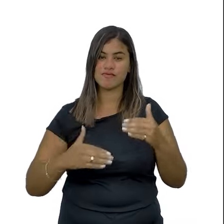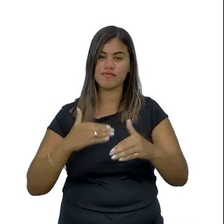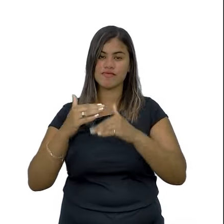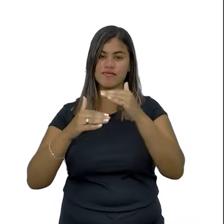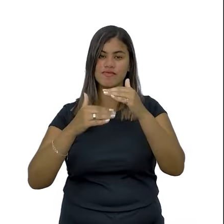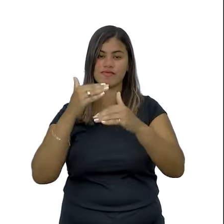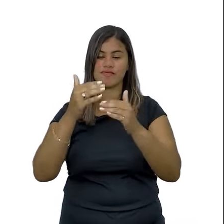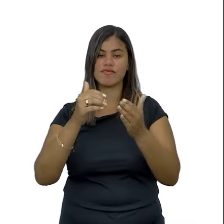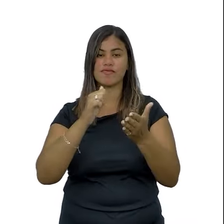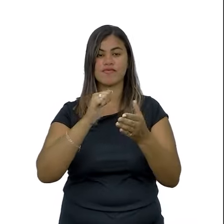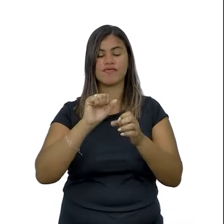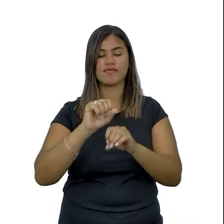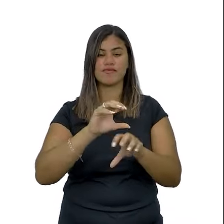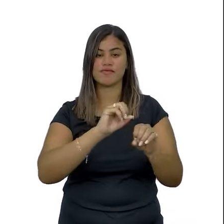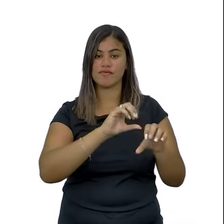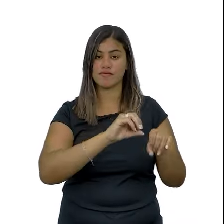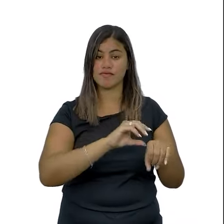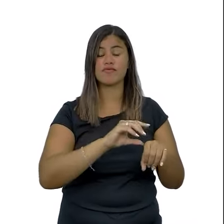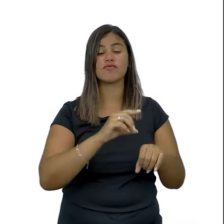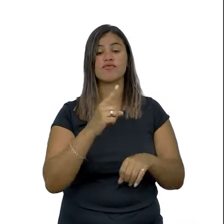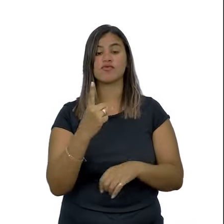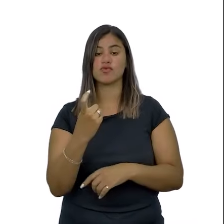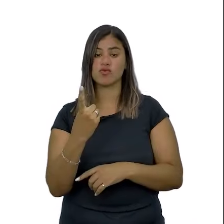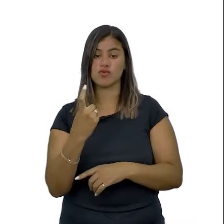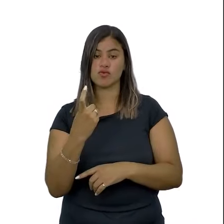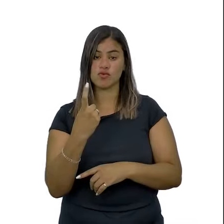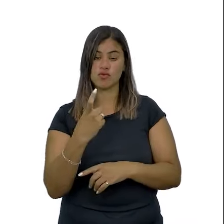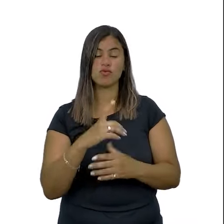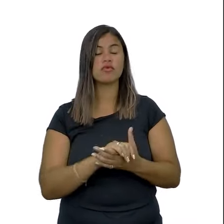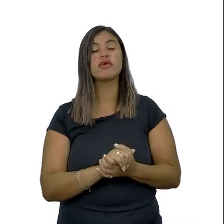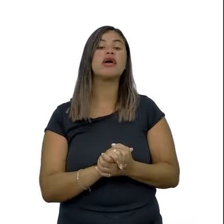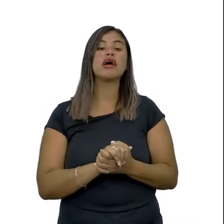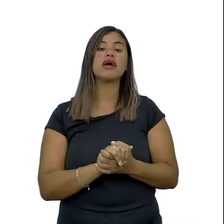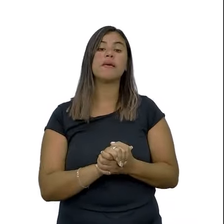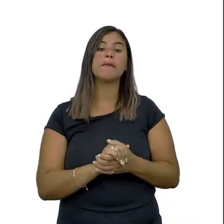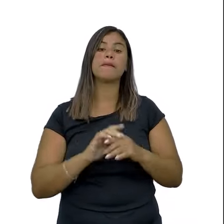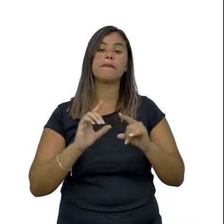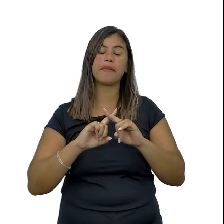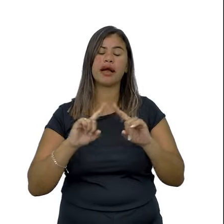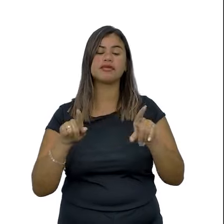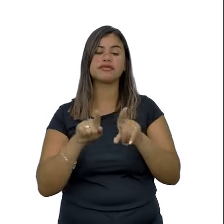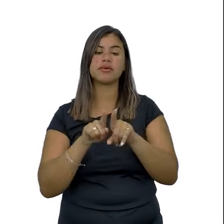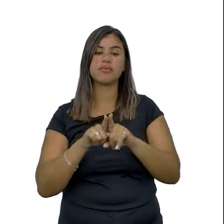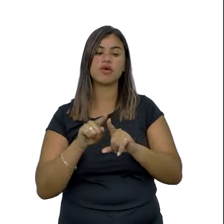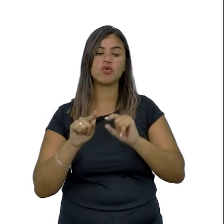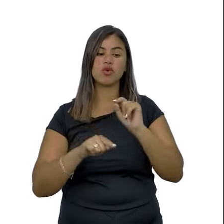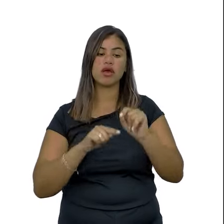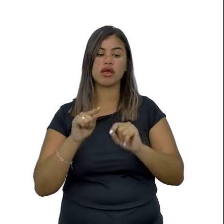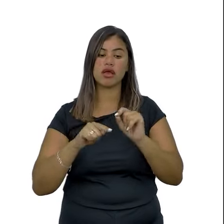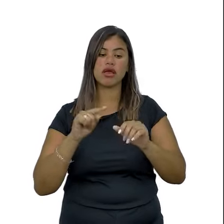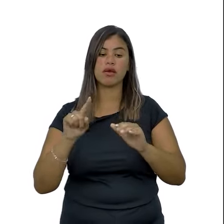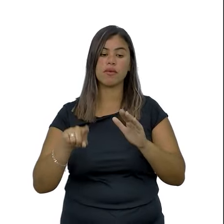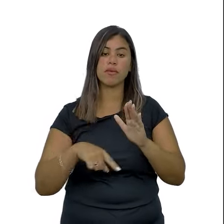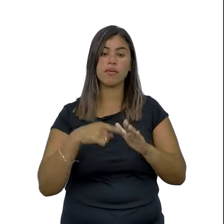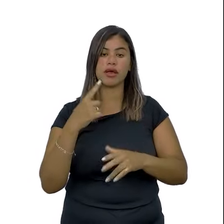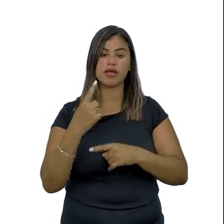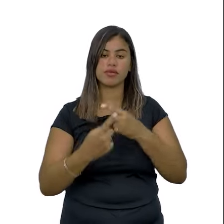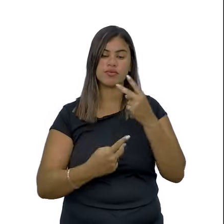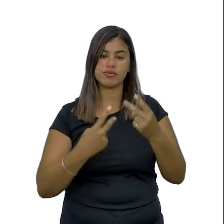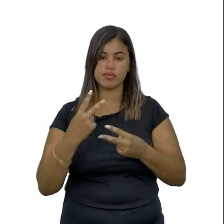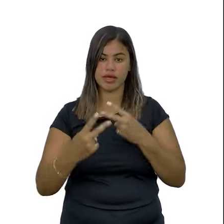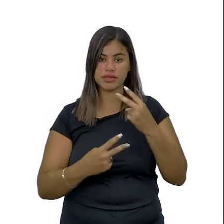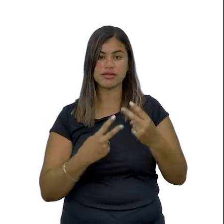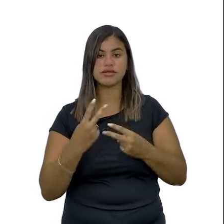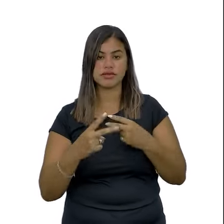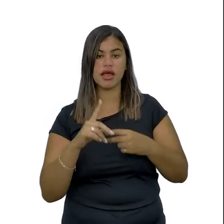da sequência didática 1, mas não só da sequência didática 1, como também do primeiro bimestre. Essa